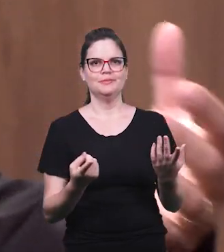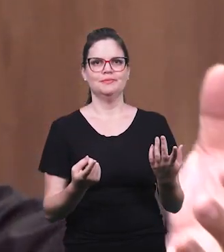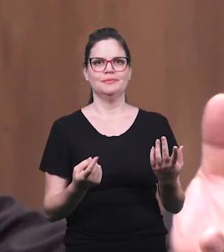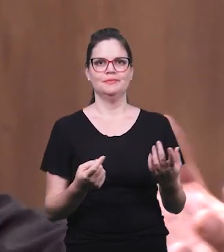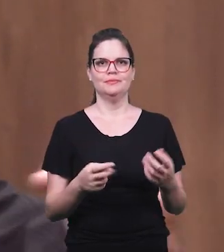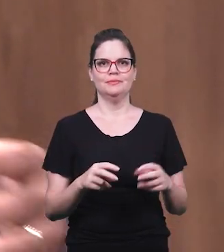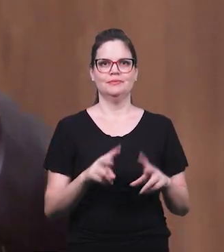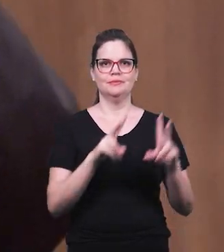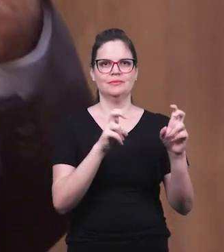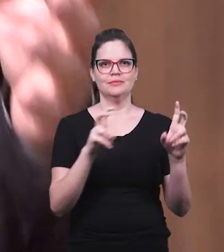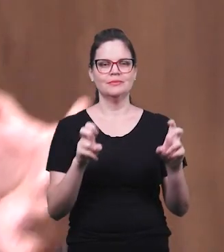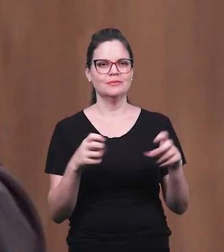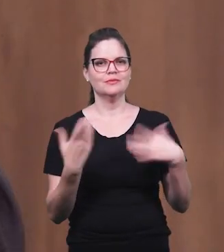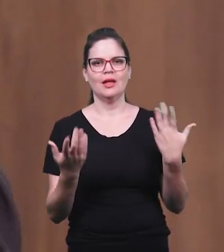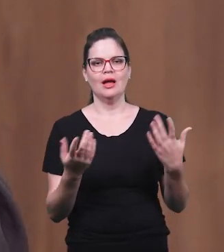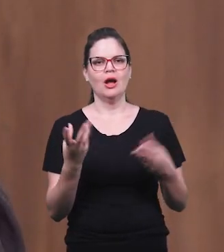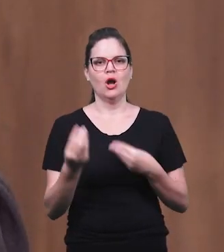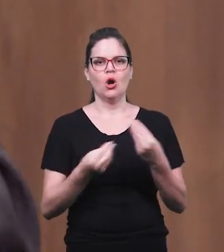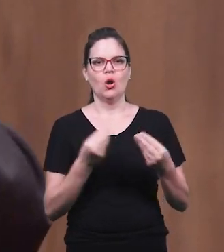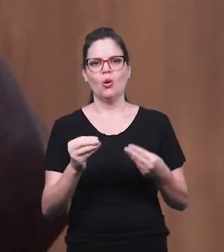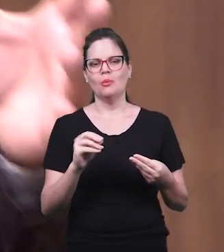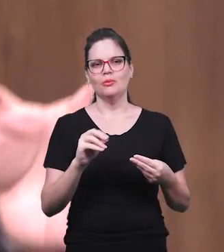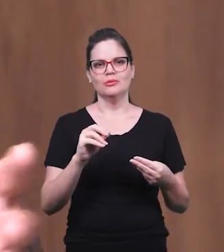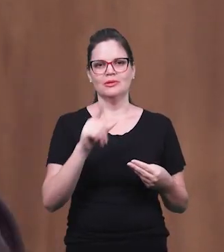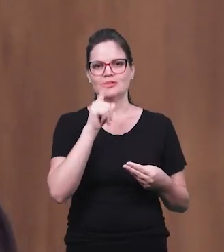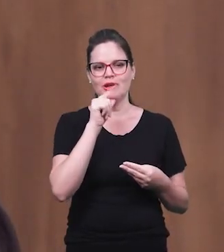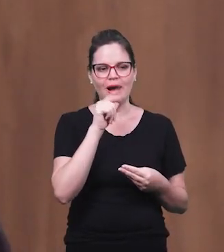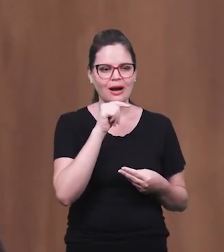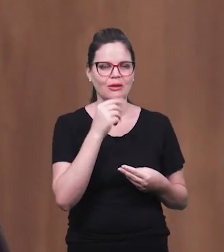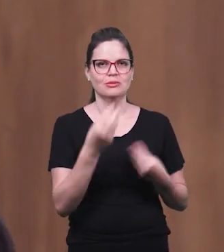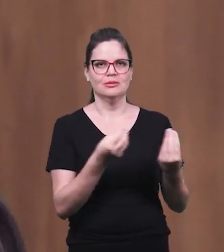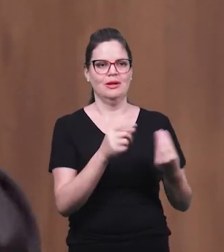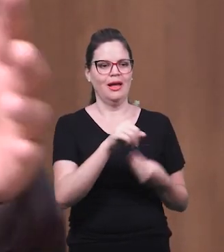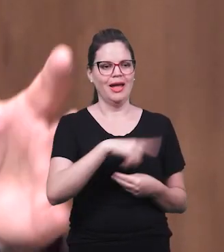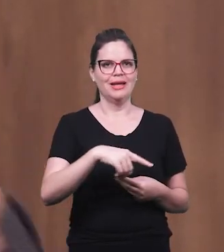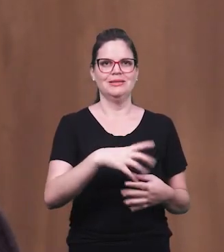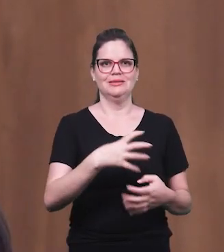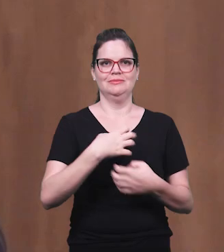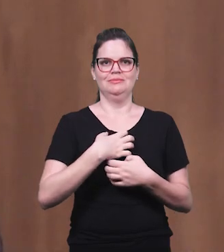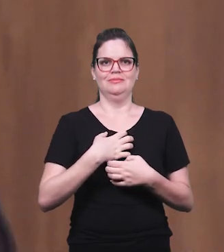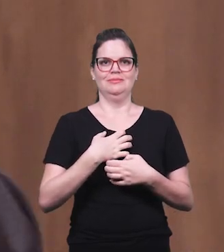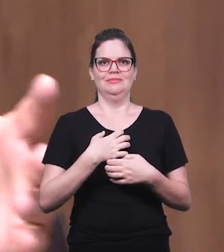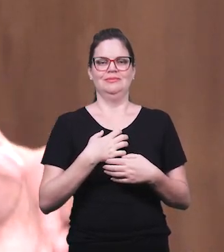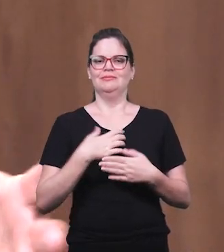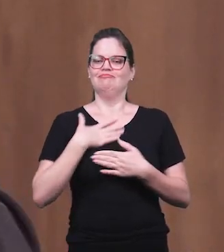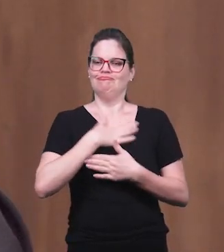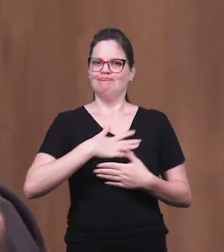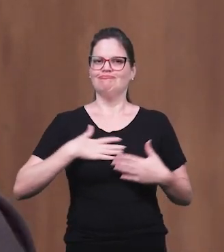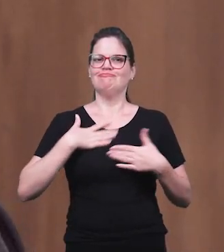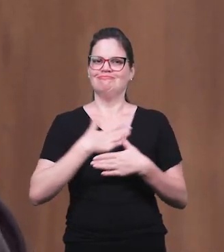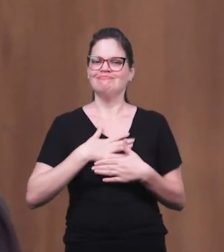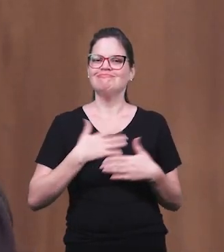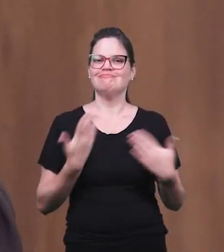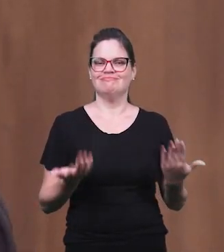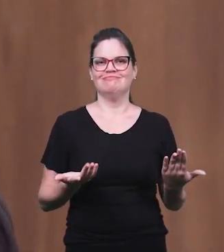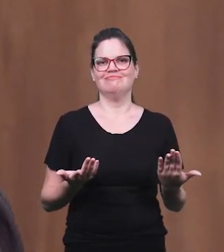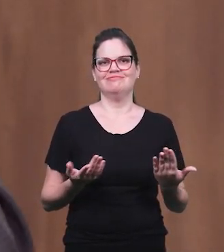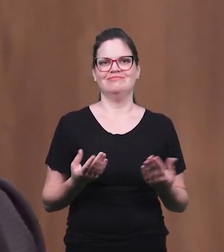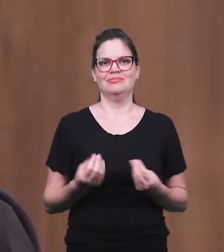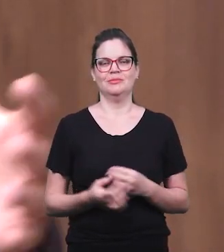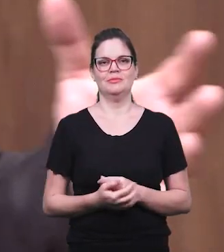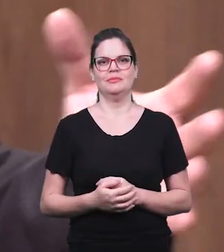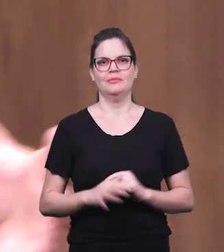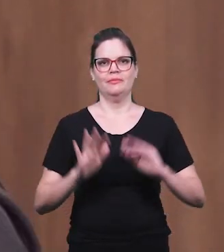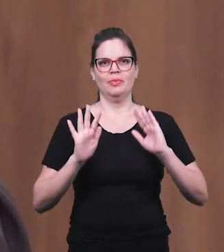de fluidos, então eles ficaram muito assim satisfeitos.